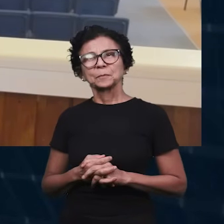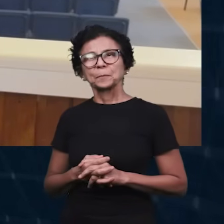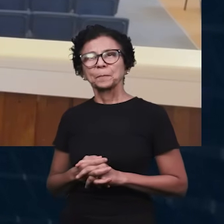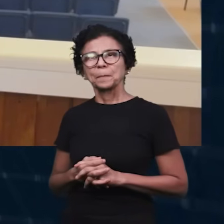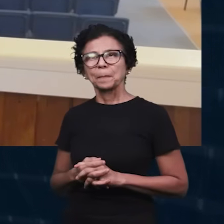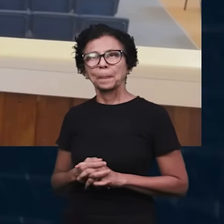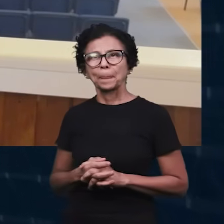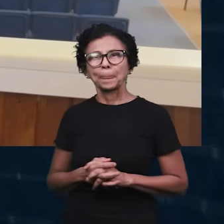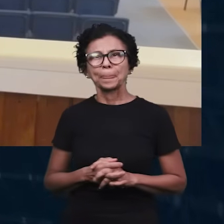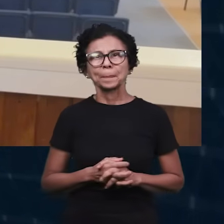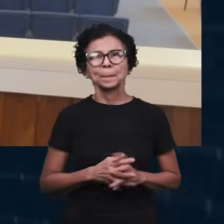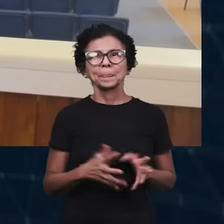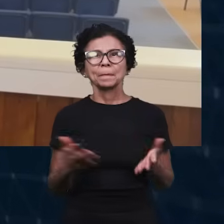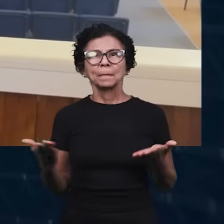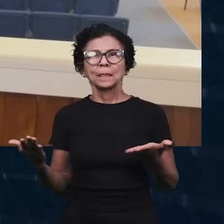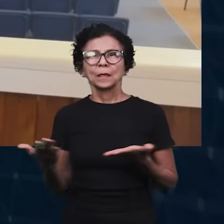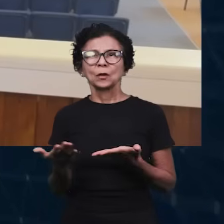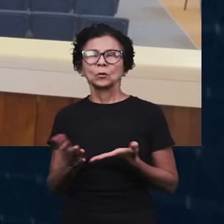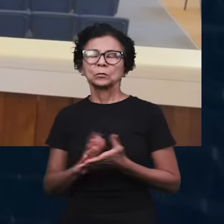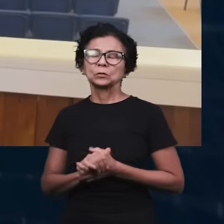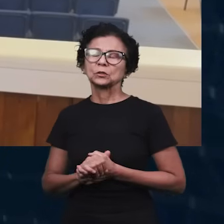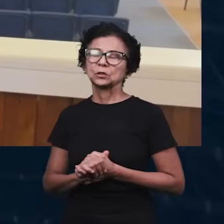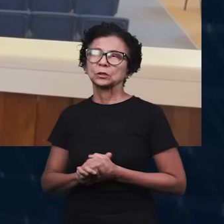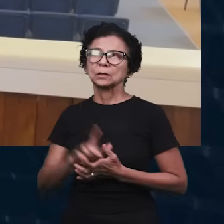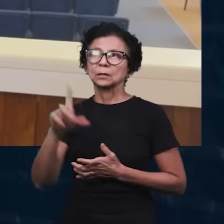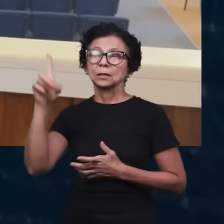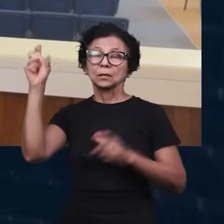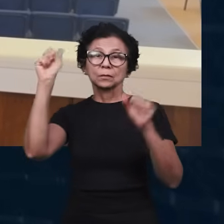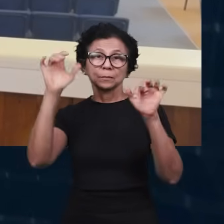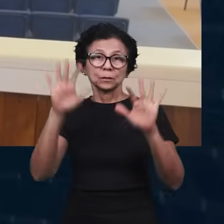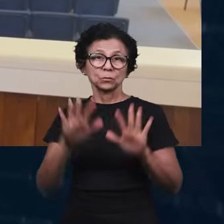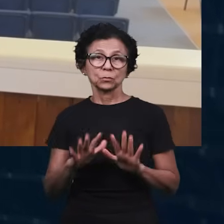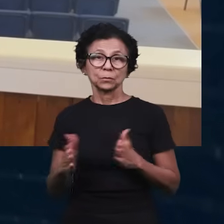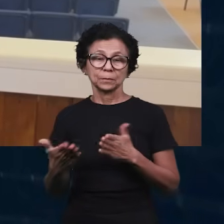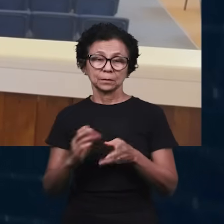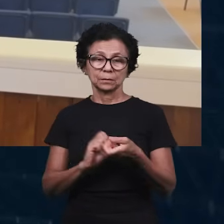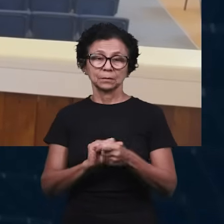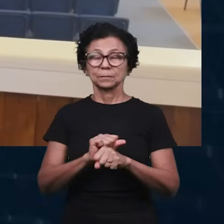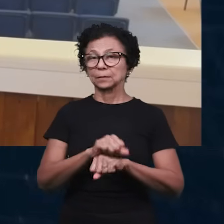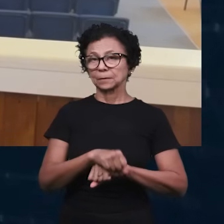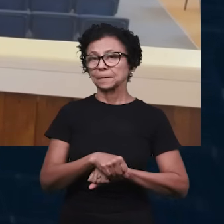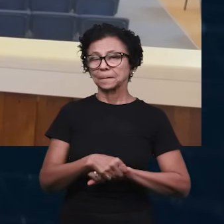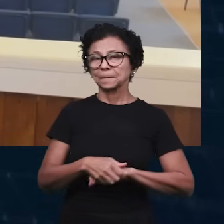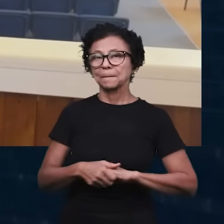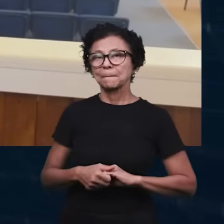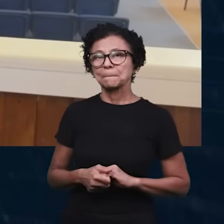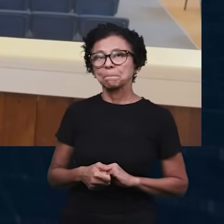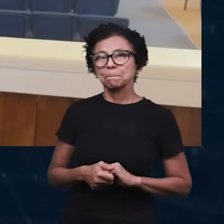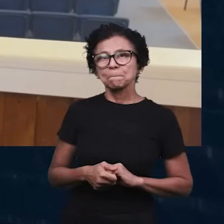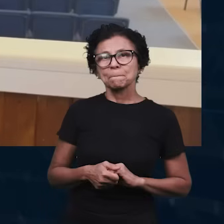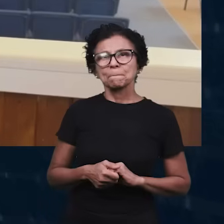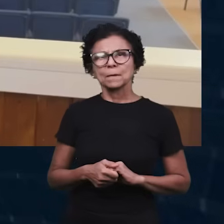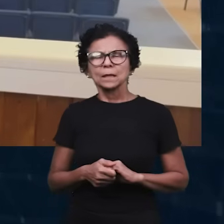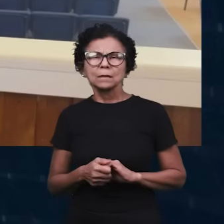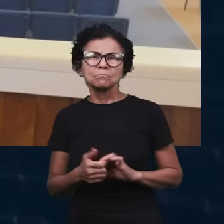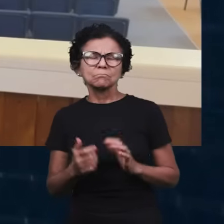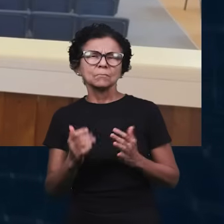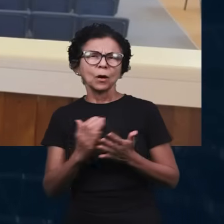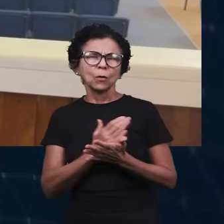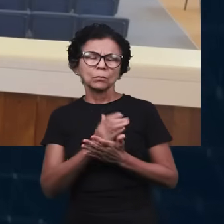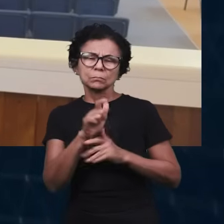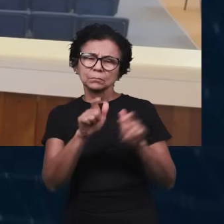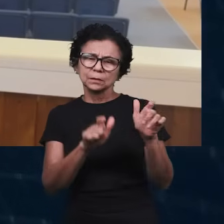A paz, Senhor, irmãos, estamos aqui em Winnipeg, recebemos uma grande bênção nesse mini-seminário. Teve